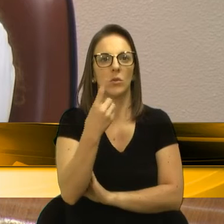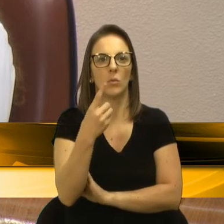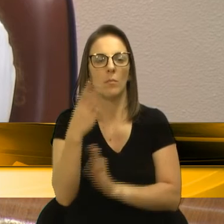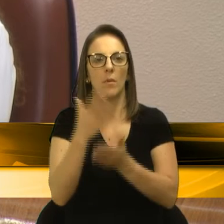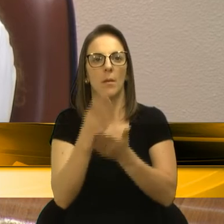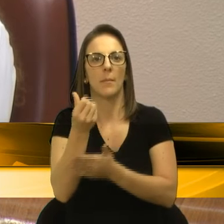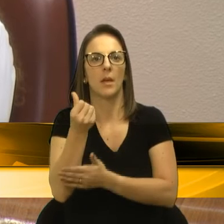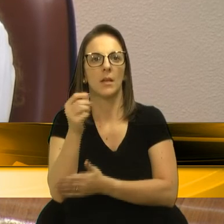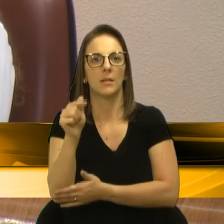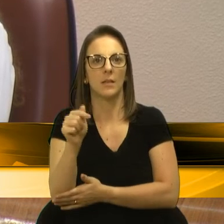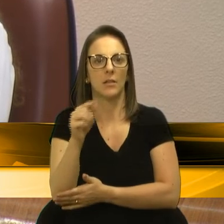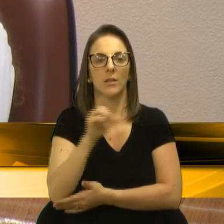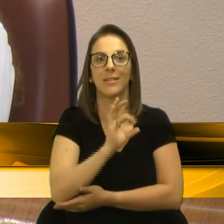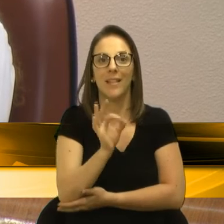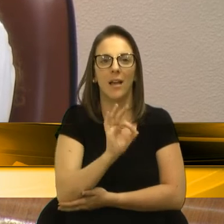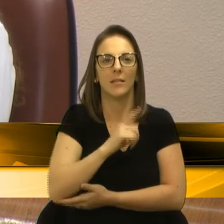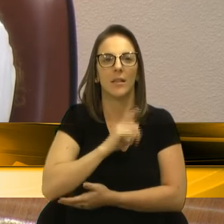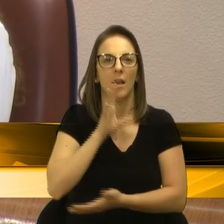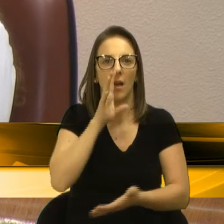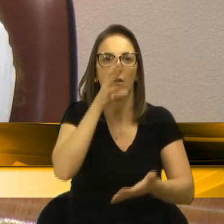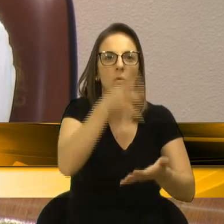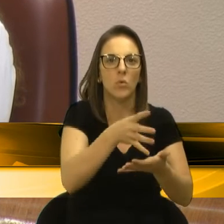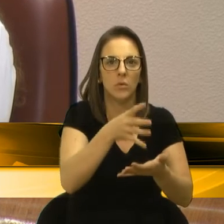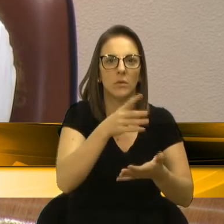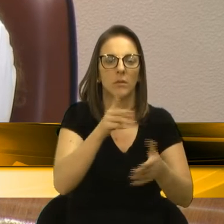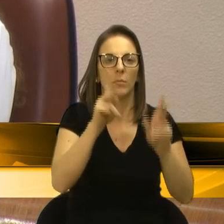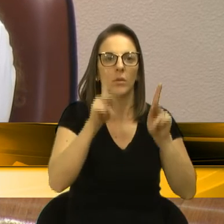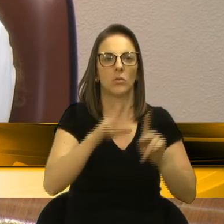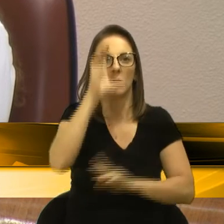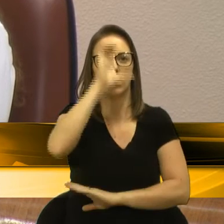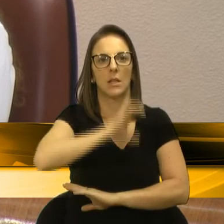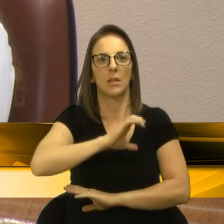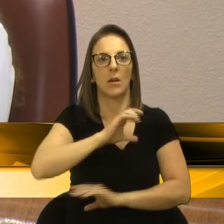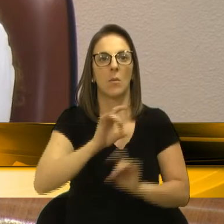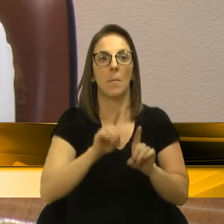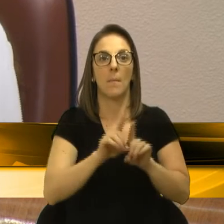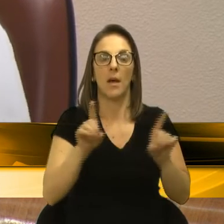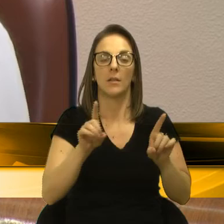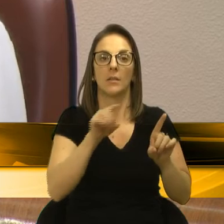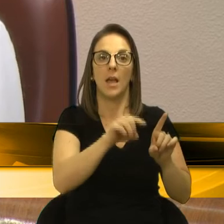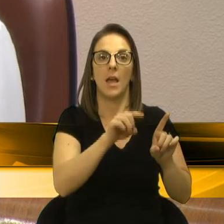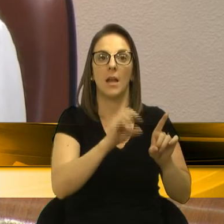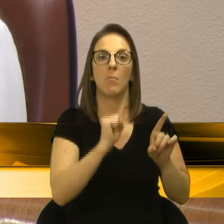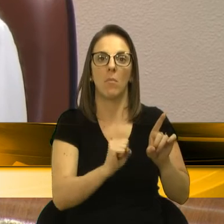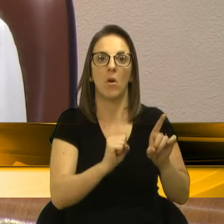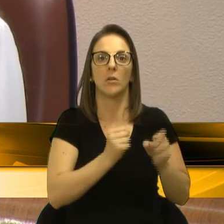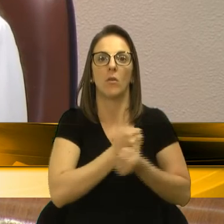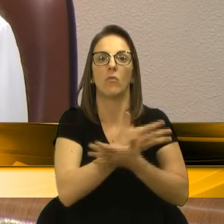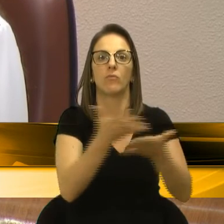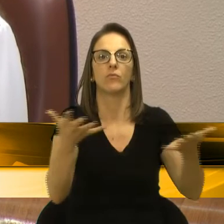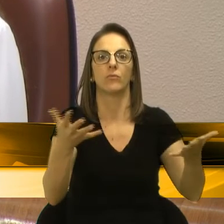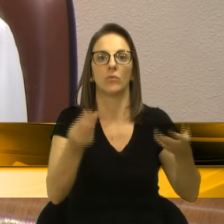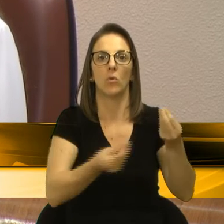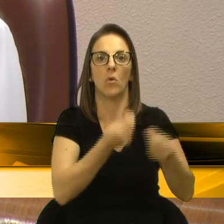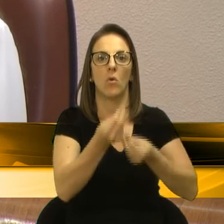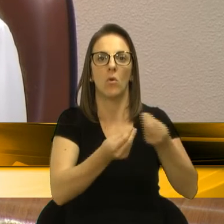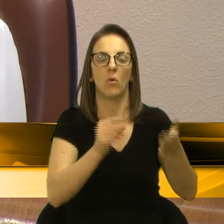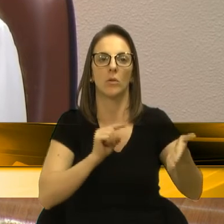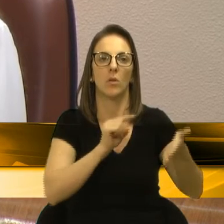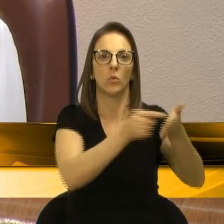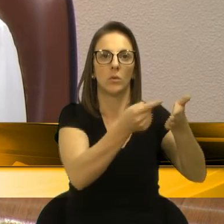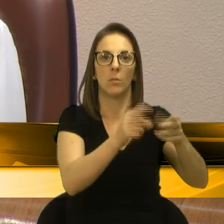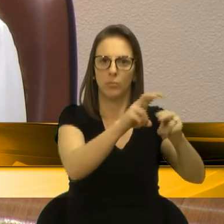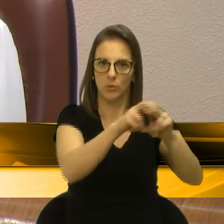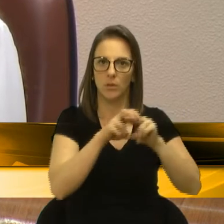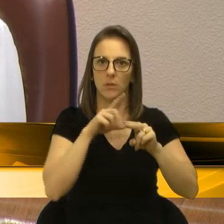quando cidadão, em nenhuma das fases do processo, admitindo apenas que ele ofereça a denúncia. Neste sentido, reporto-me a informação